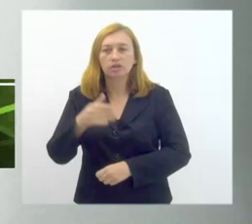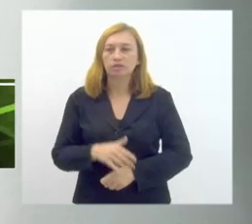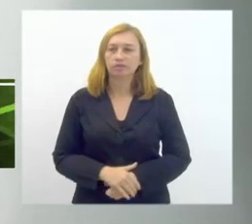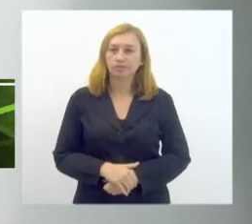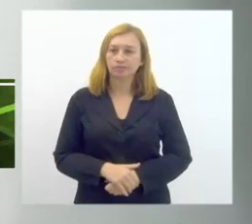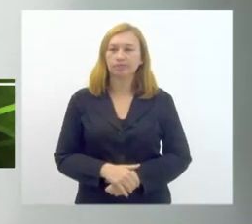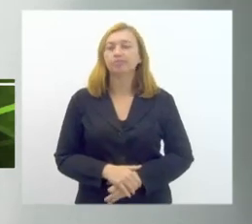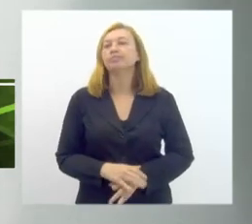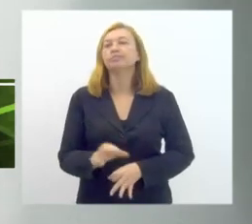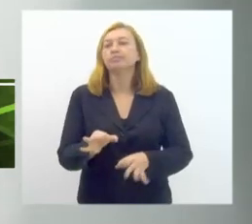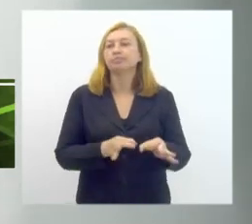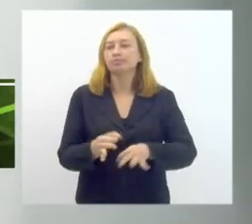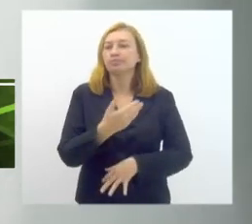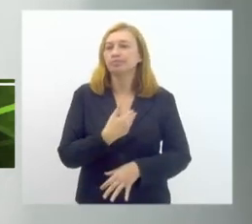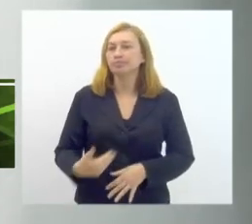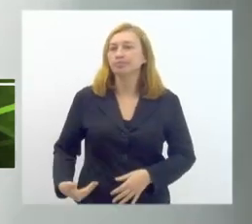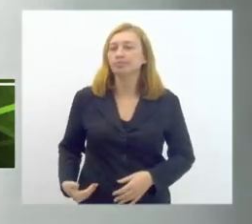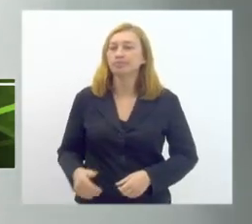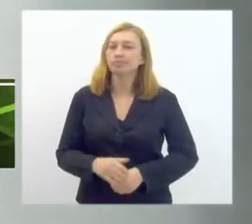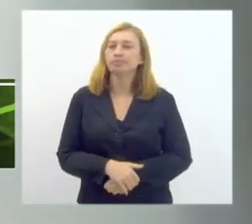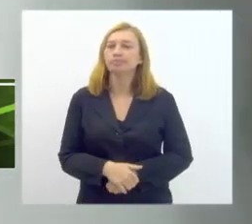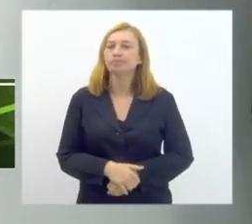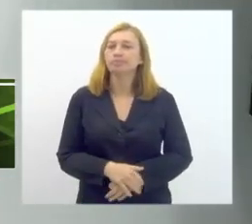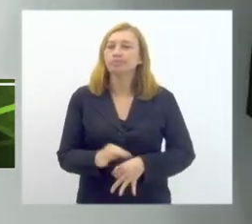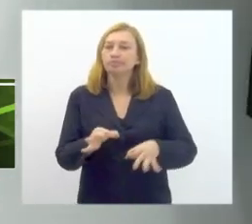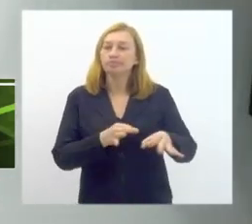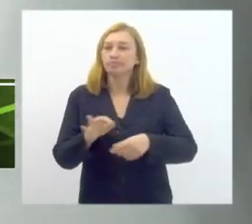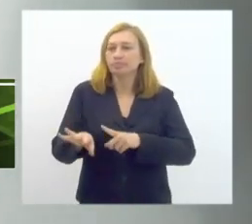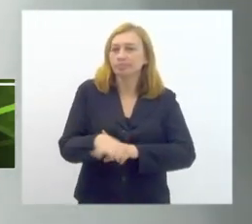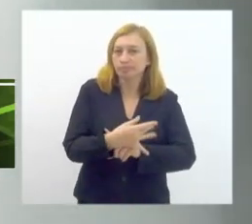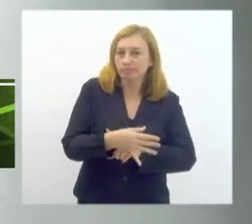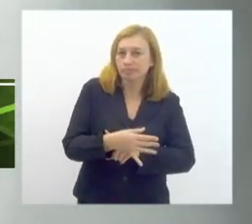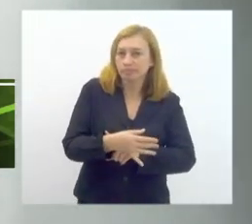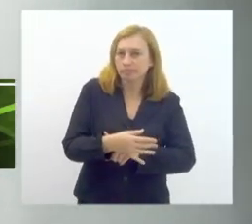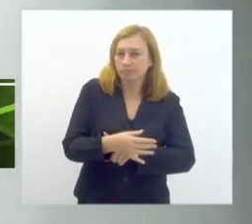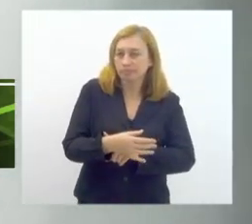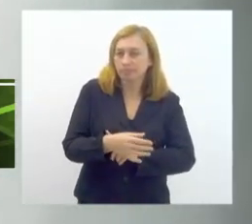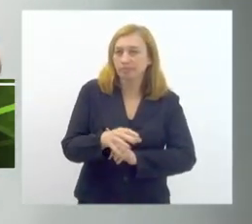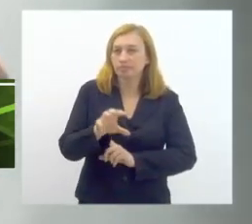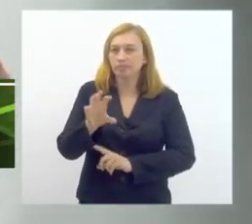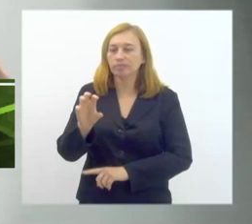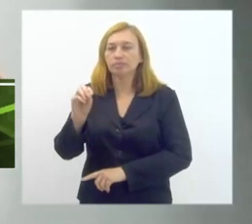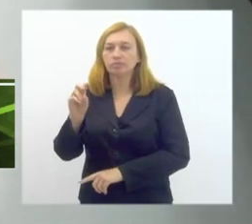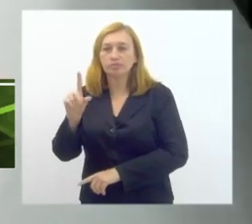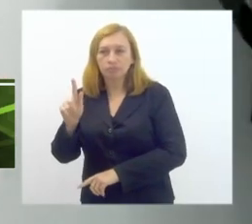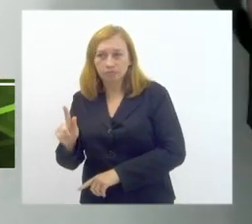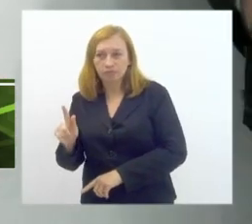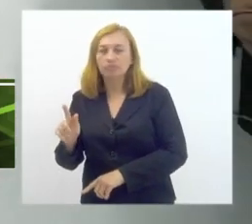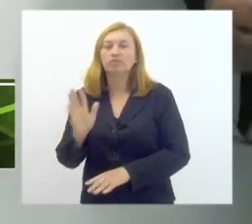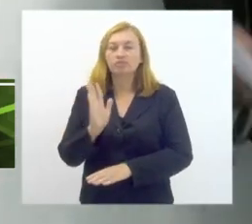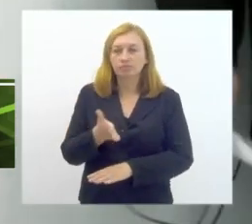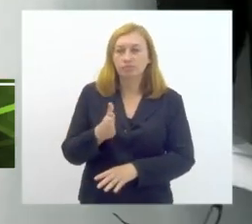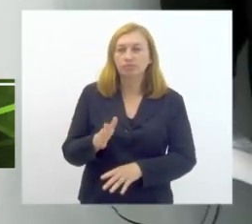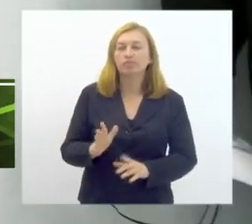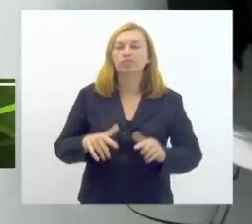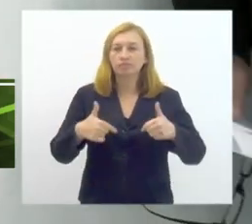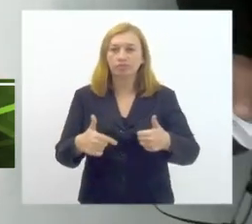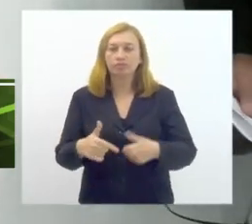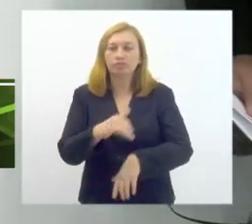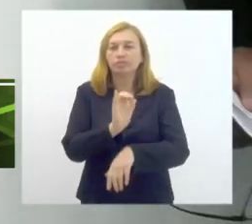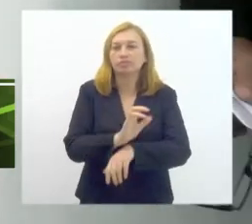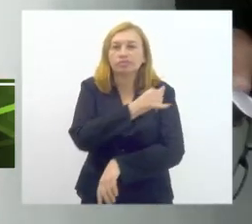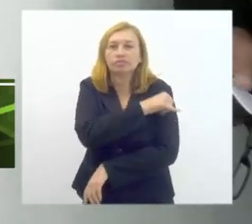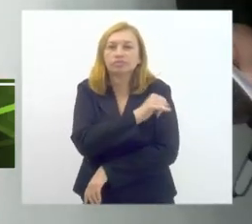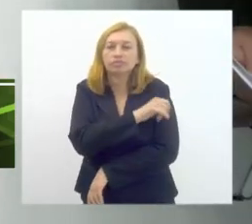esse projeto do governo, chama projeto TaxGov. Inclusive, ele já funciona aqui no estado do Rio de Janeiro. E o nosso modelo